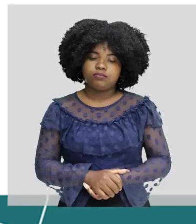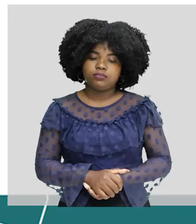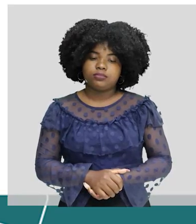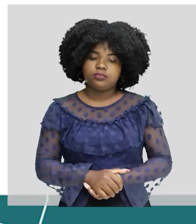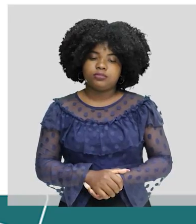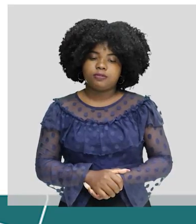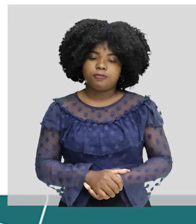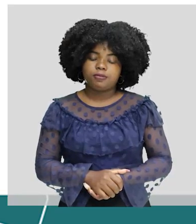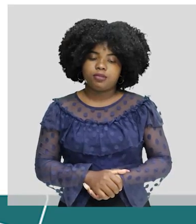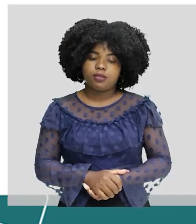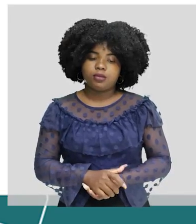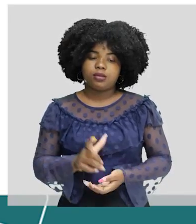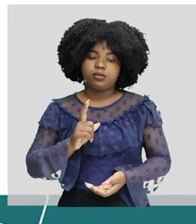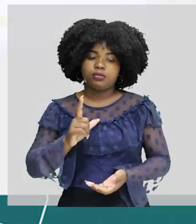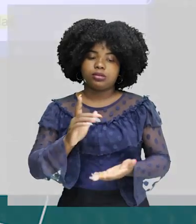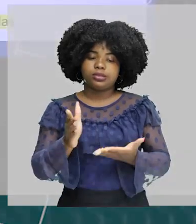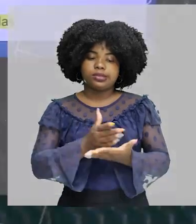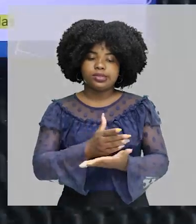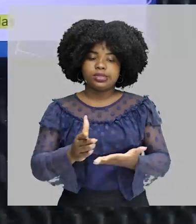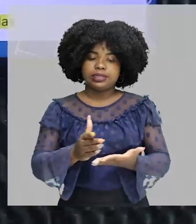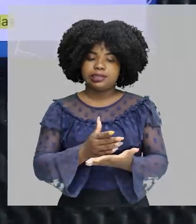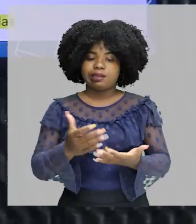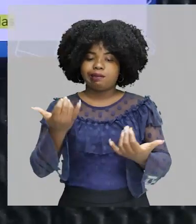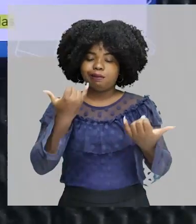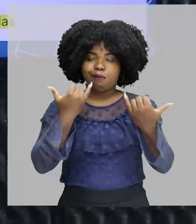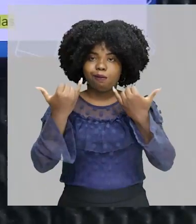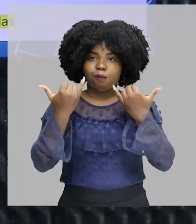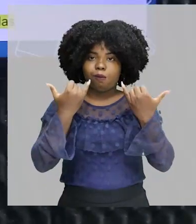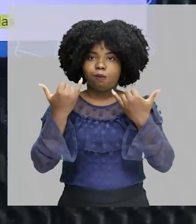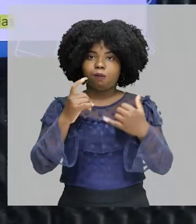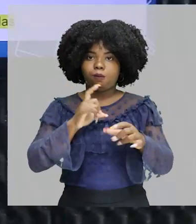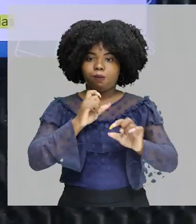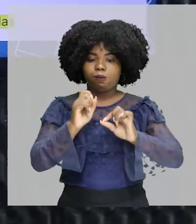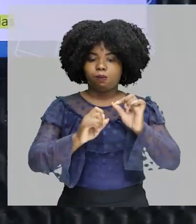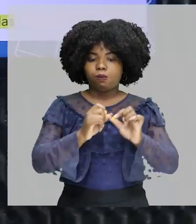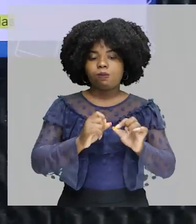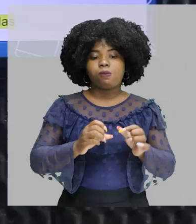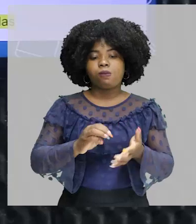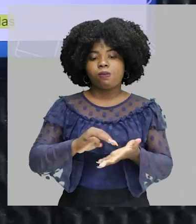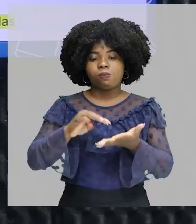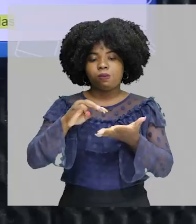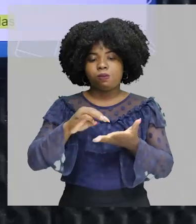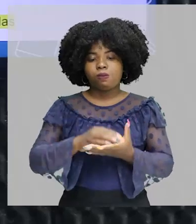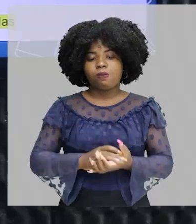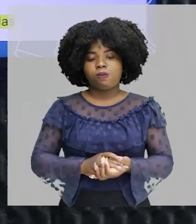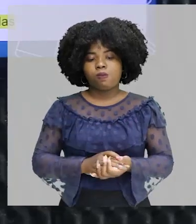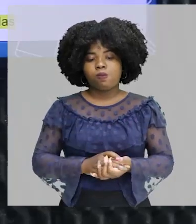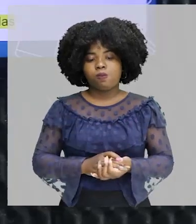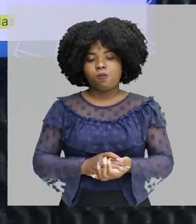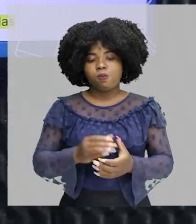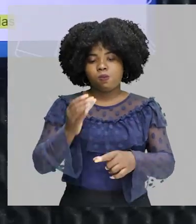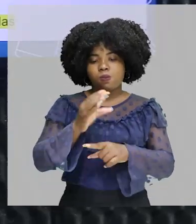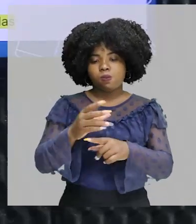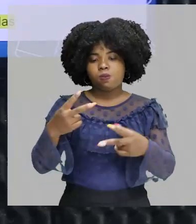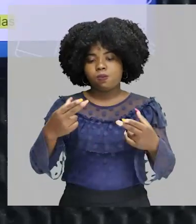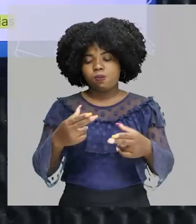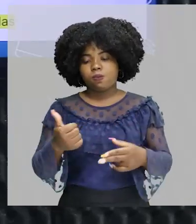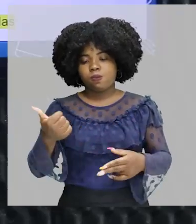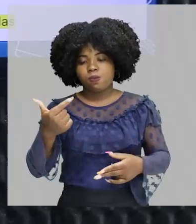E aí nós temos algumas informações, turminha. Nós temos as massas atômicas, carbono igual a